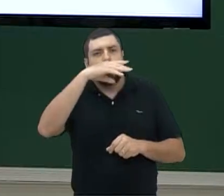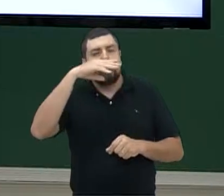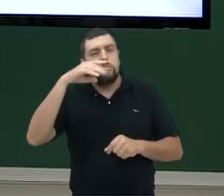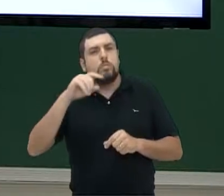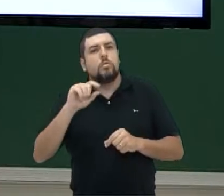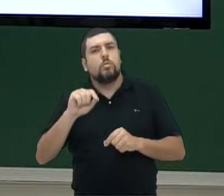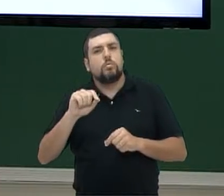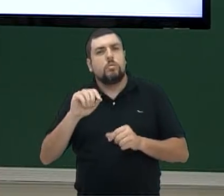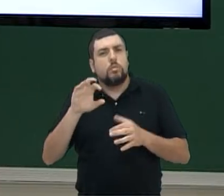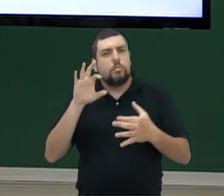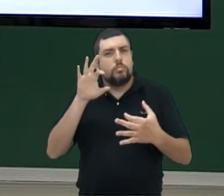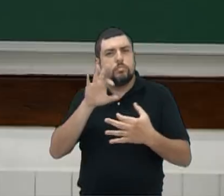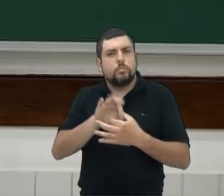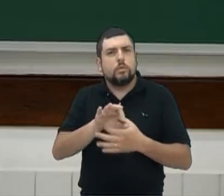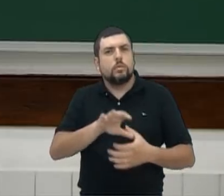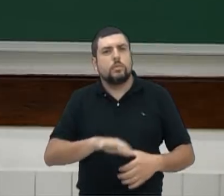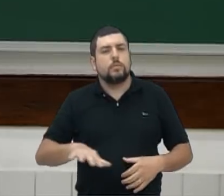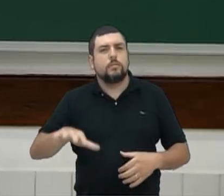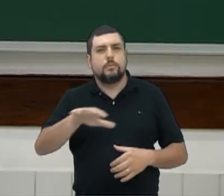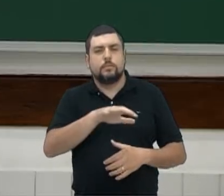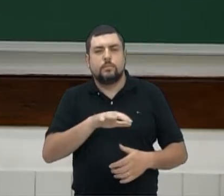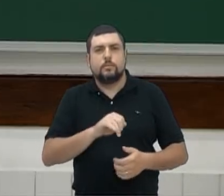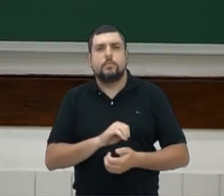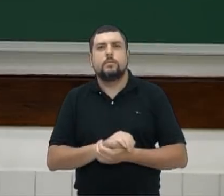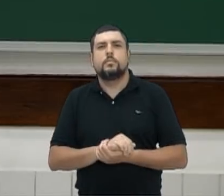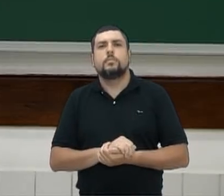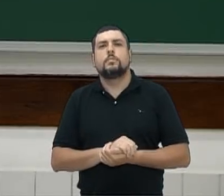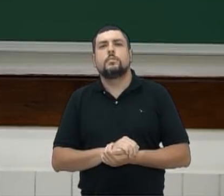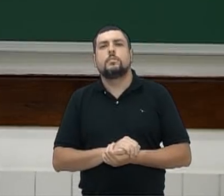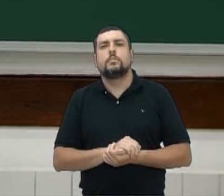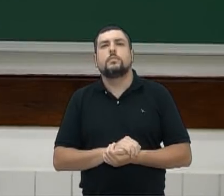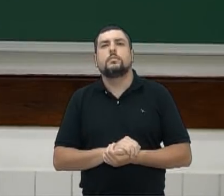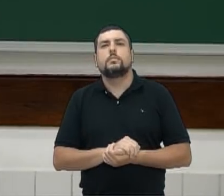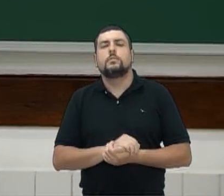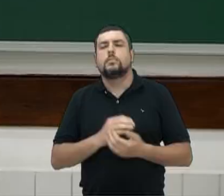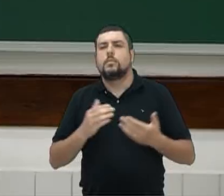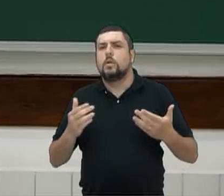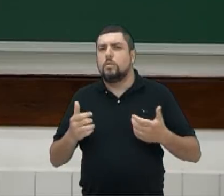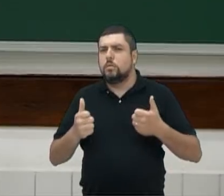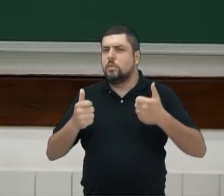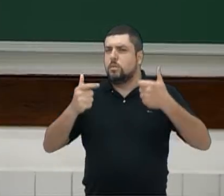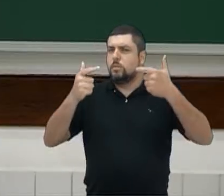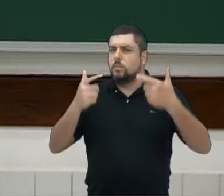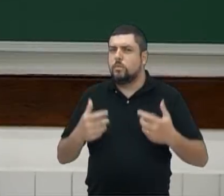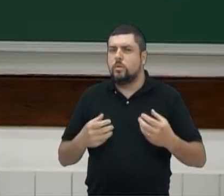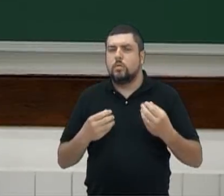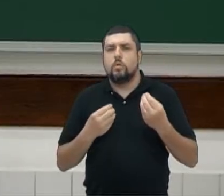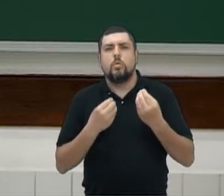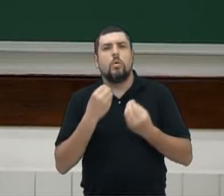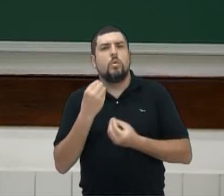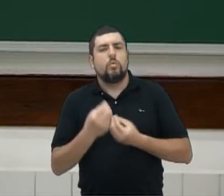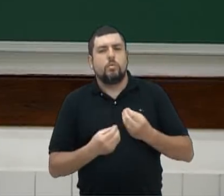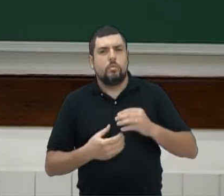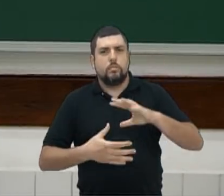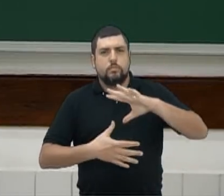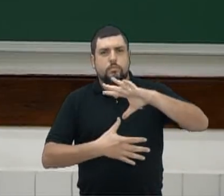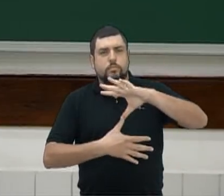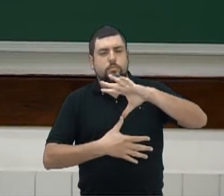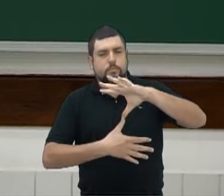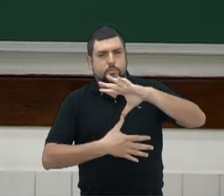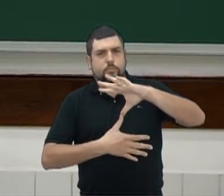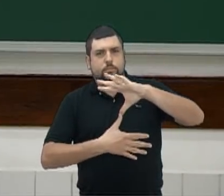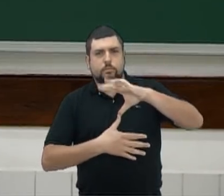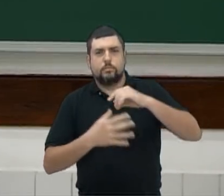o local a ser estudado. Dando continuidade à nossa aula, nós vamos falar um pouco sobre as paisagens naturais do continente americano. Nós